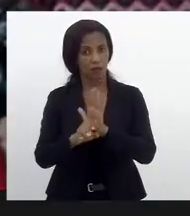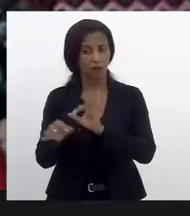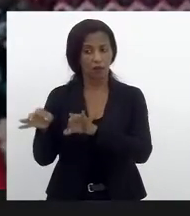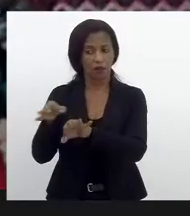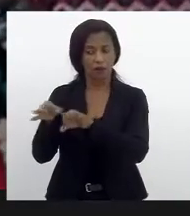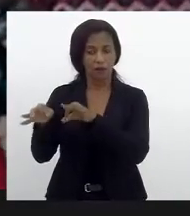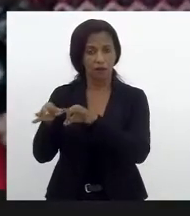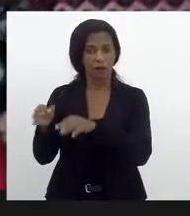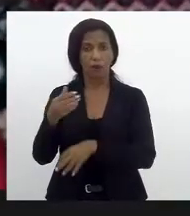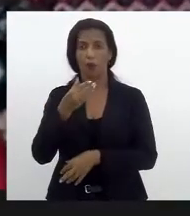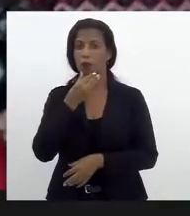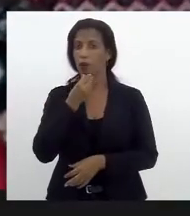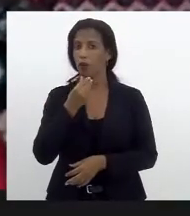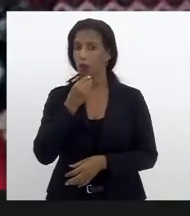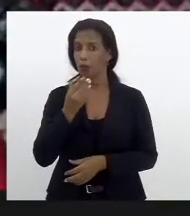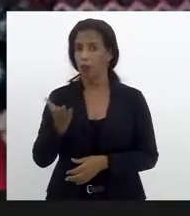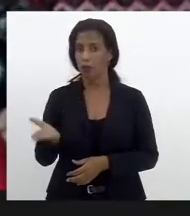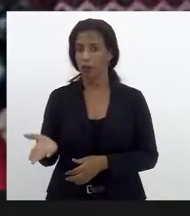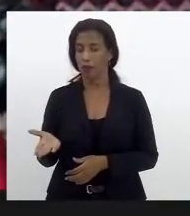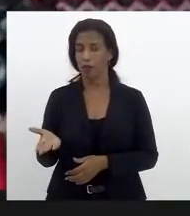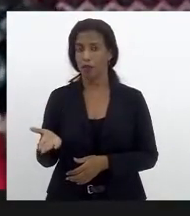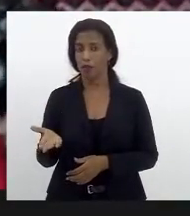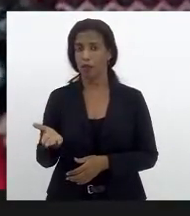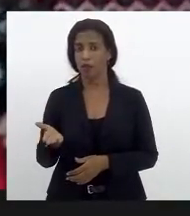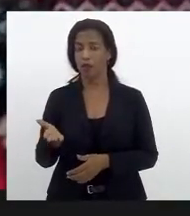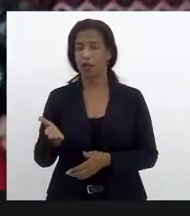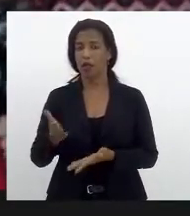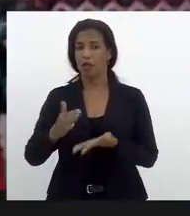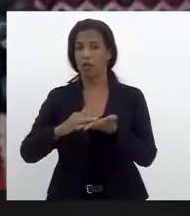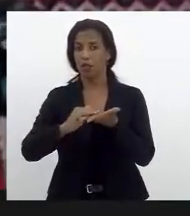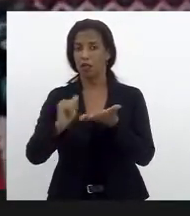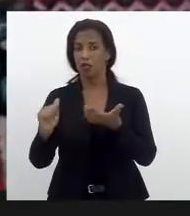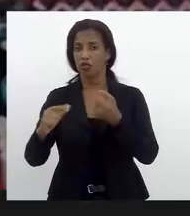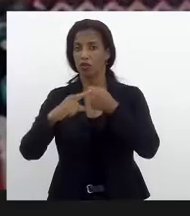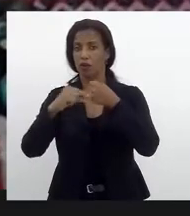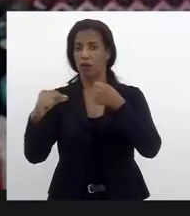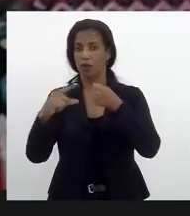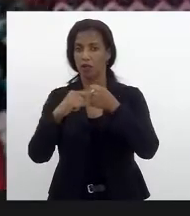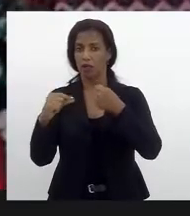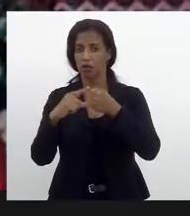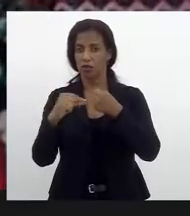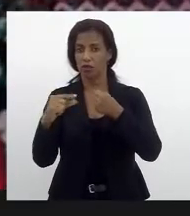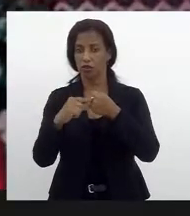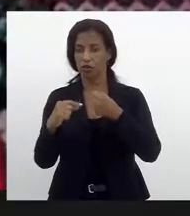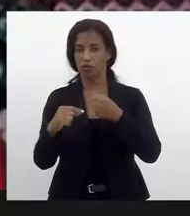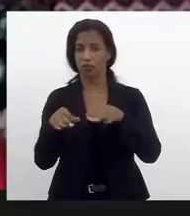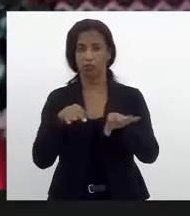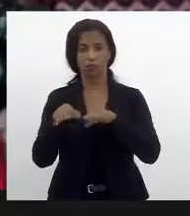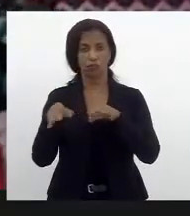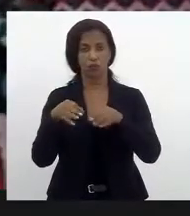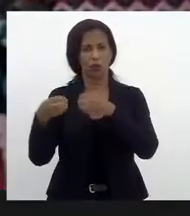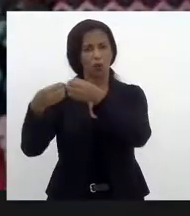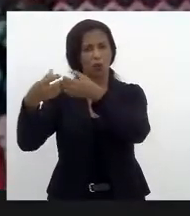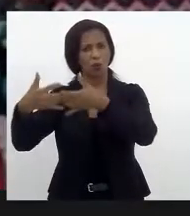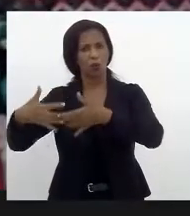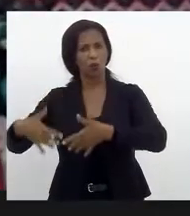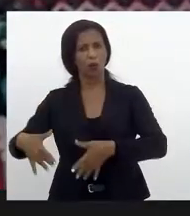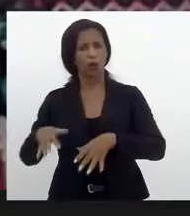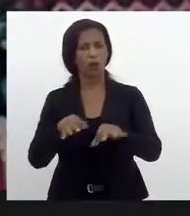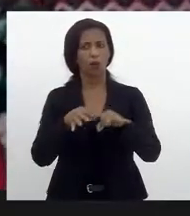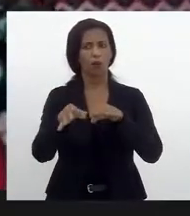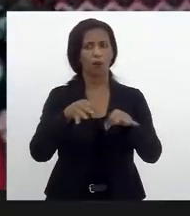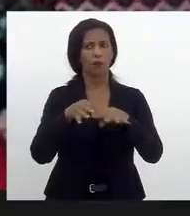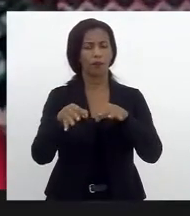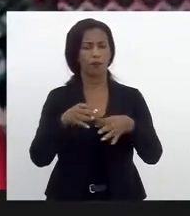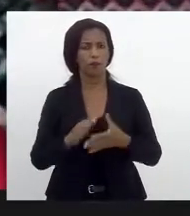por homens e que suprimem artigos do projeto e que descaracterizam o